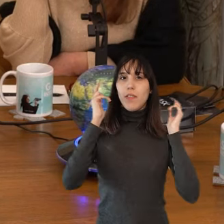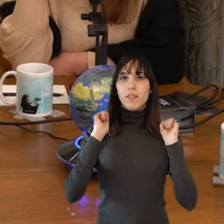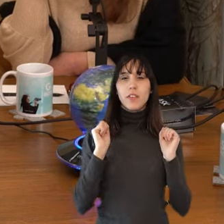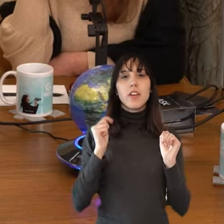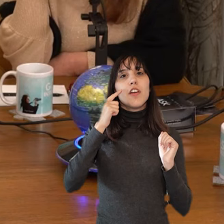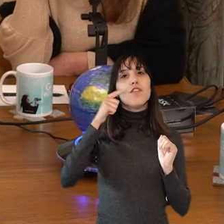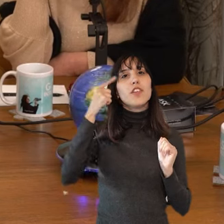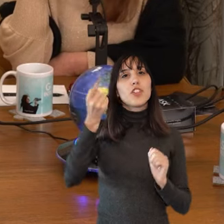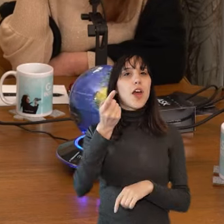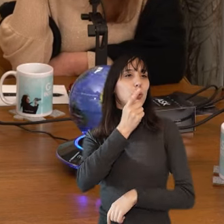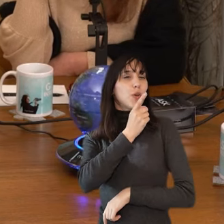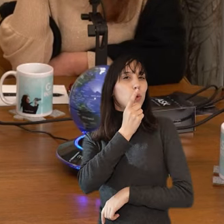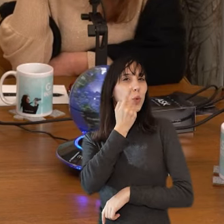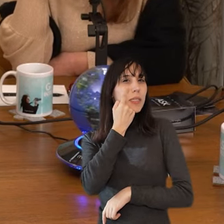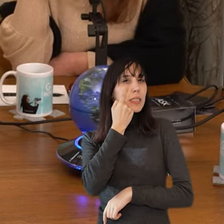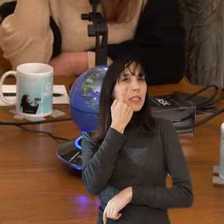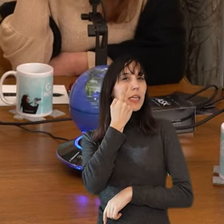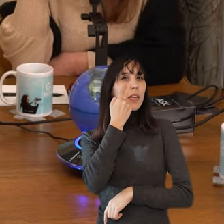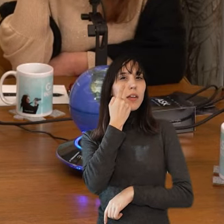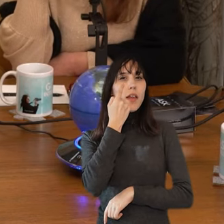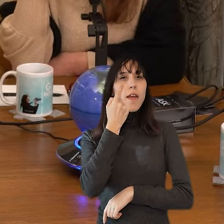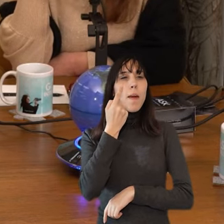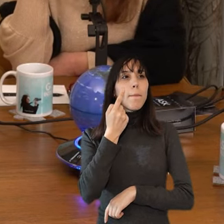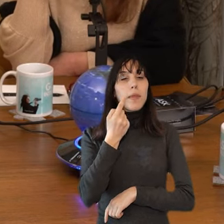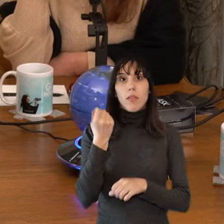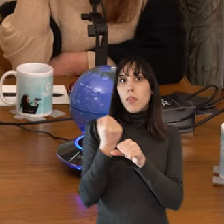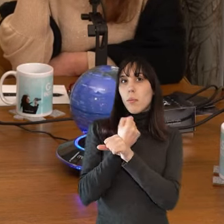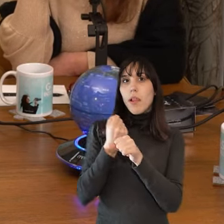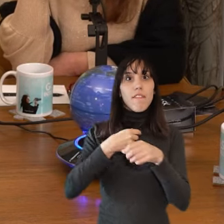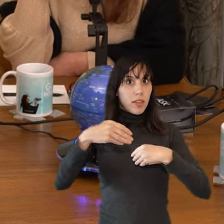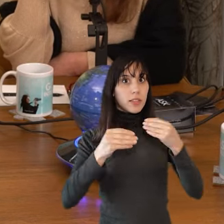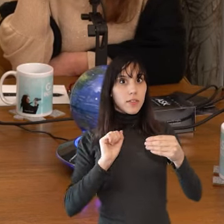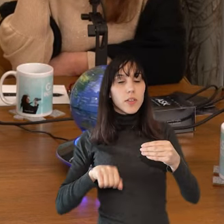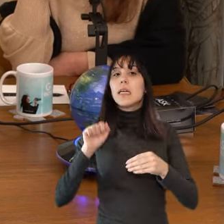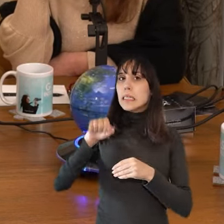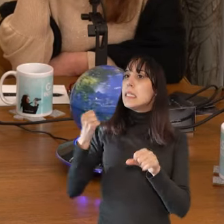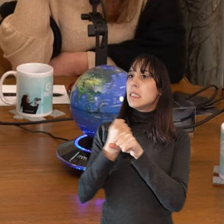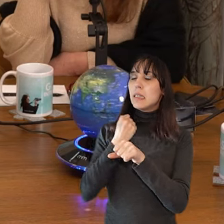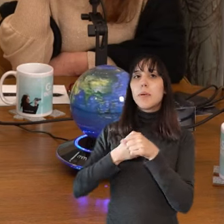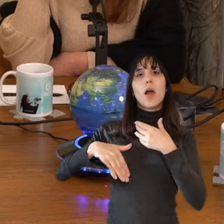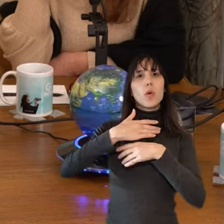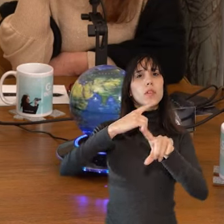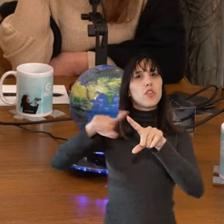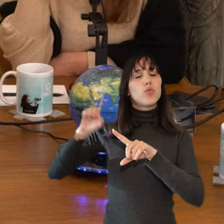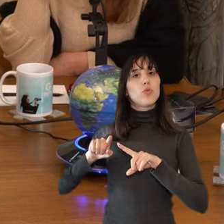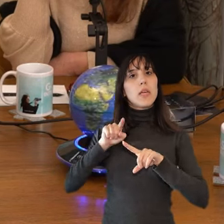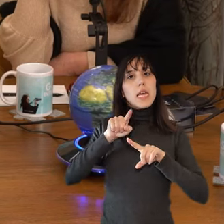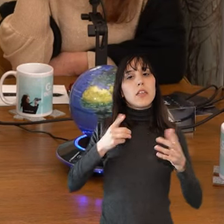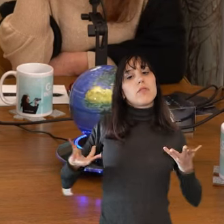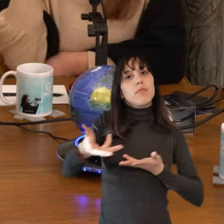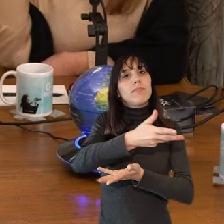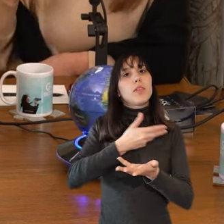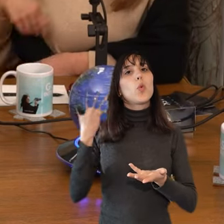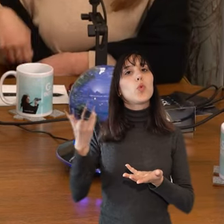de conhecer de trabalhar né noutros países noutros contextos e também e e é nesse intercâmbio